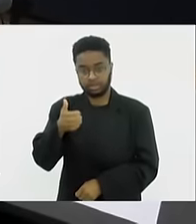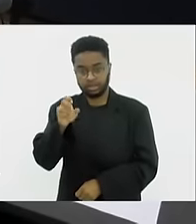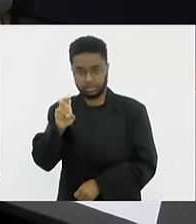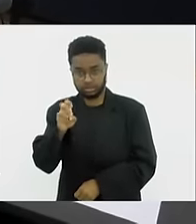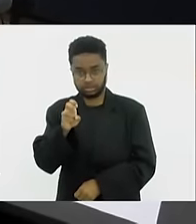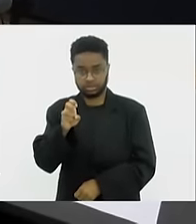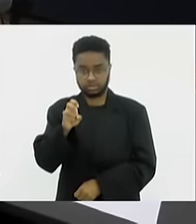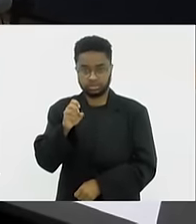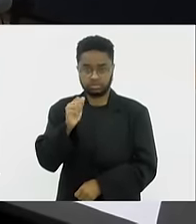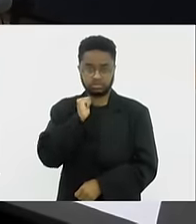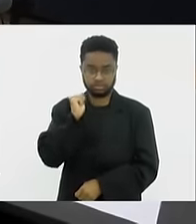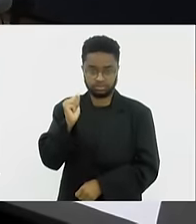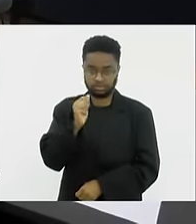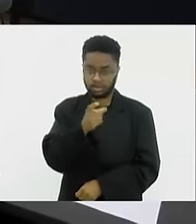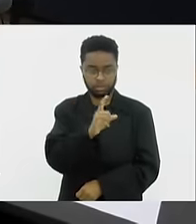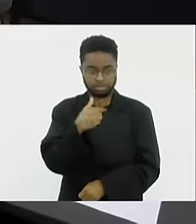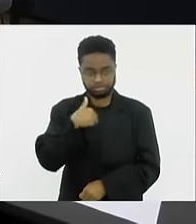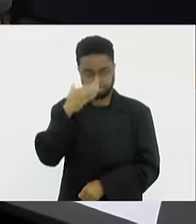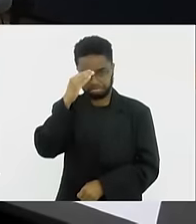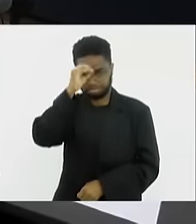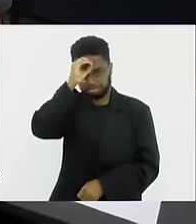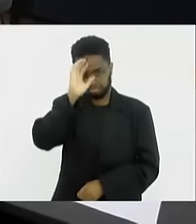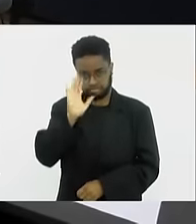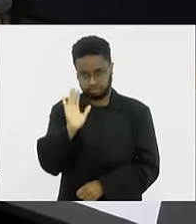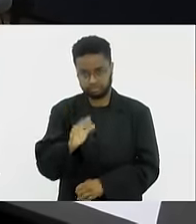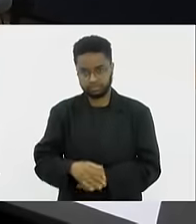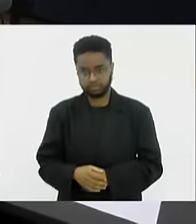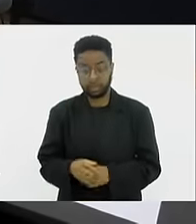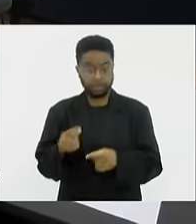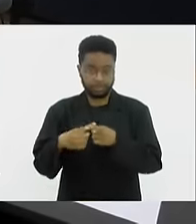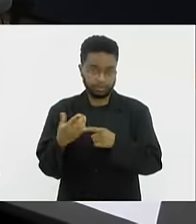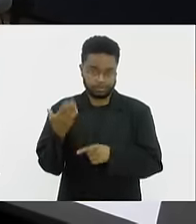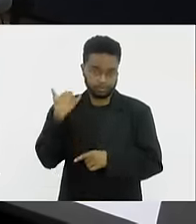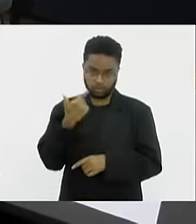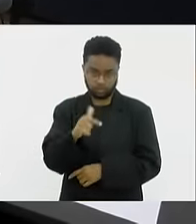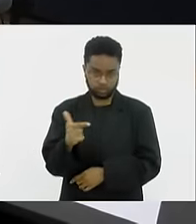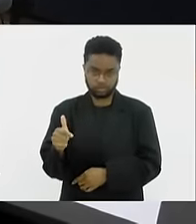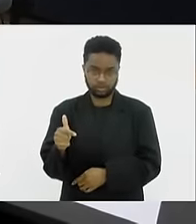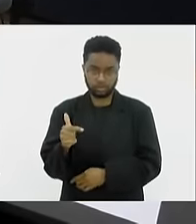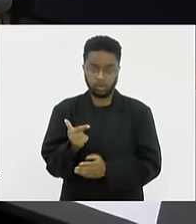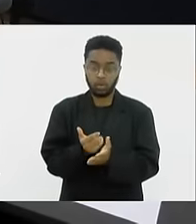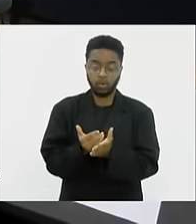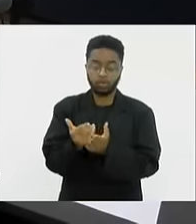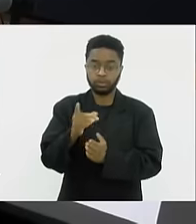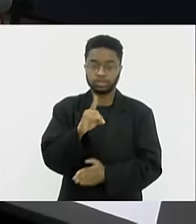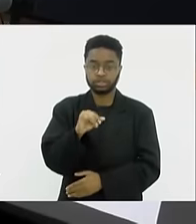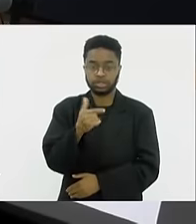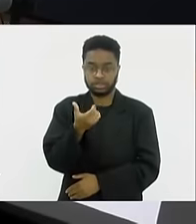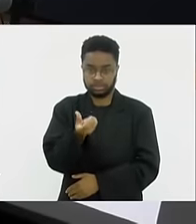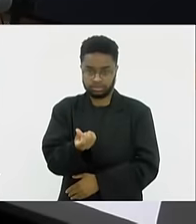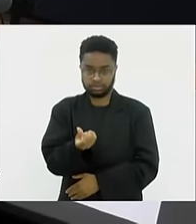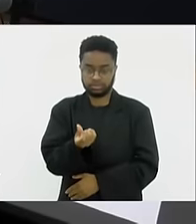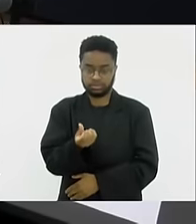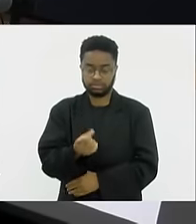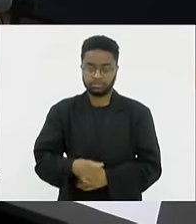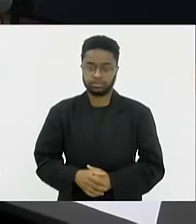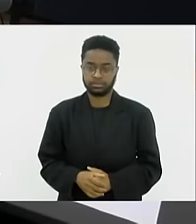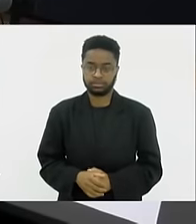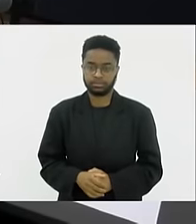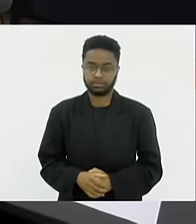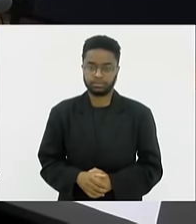Não tem conhecimento. Até porque não existia. Ele passou a existir dia 16/4. O